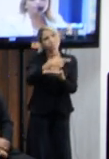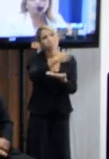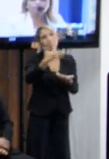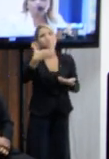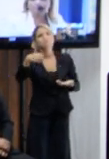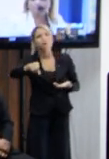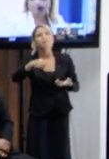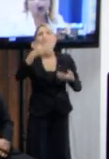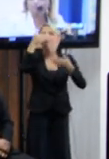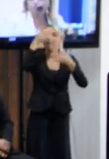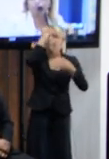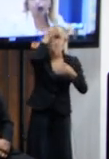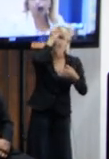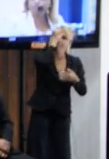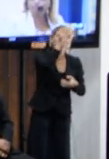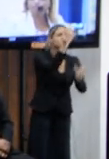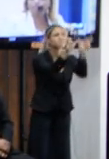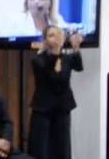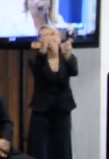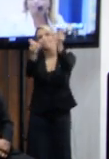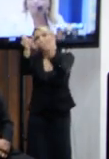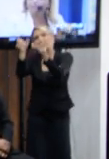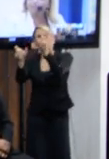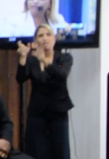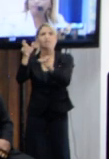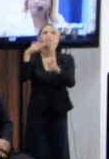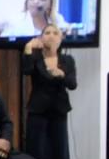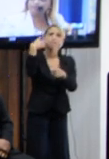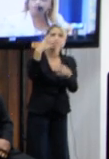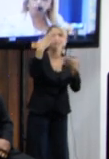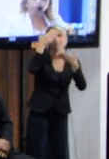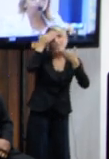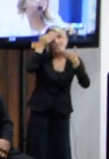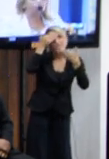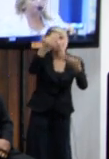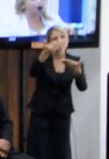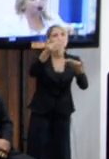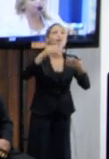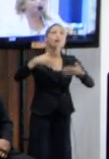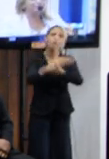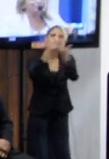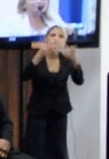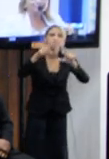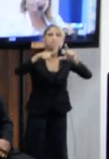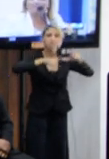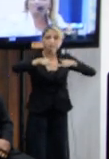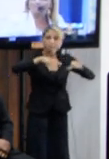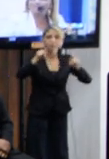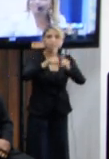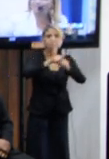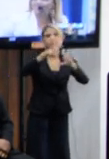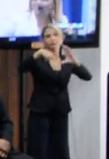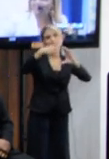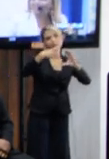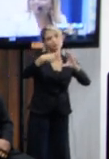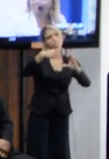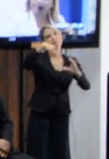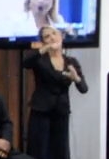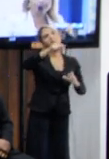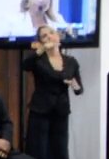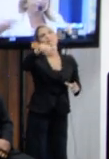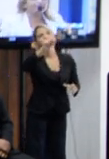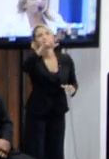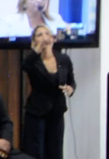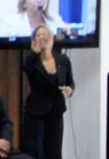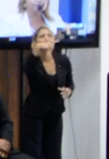com cada um de vocês, todos os dias nessa casa. Quero agradecer a todos os funcionários, sem essa casa, Nazaré, sem